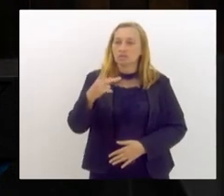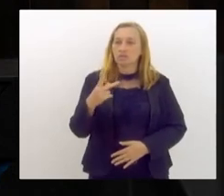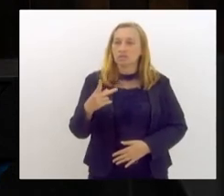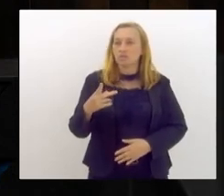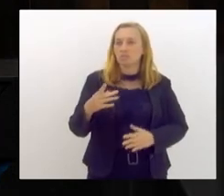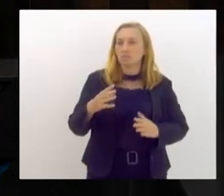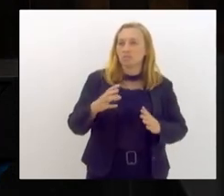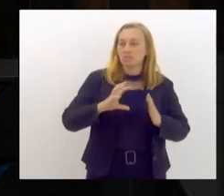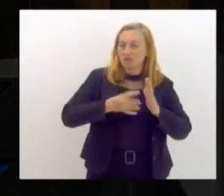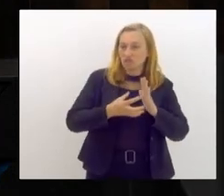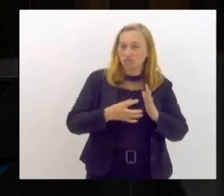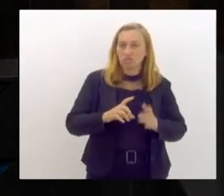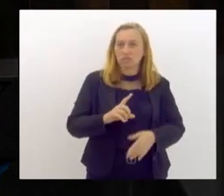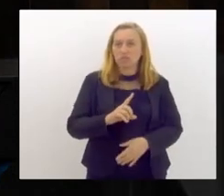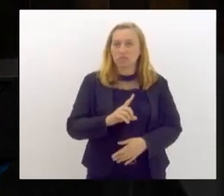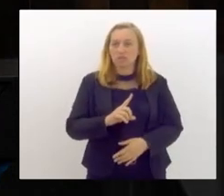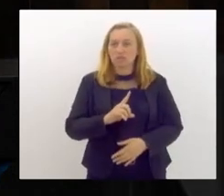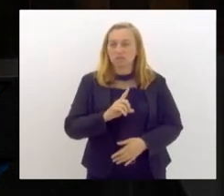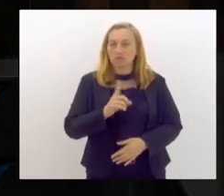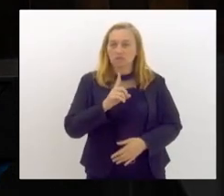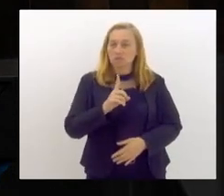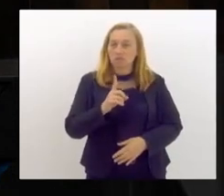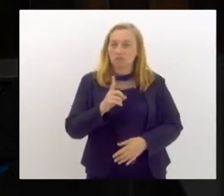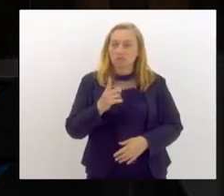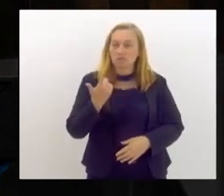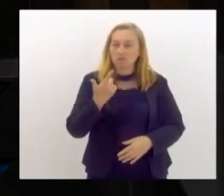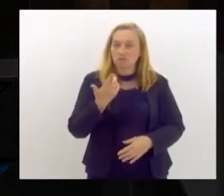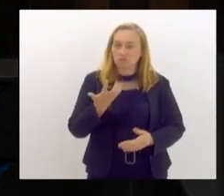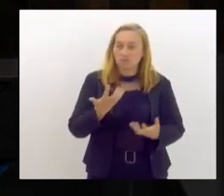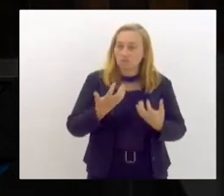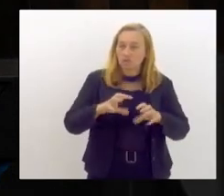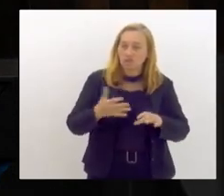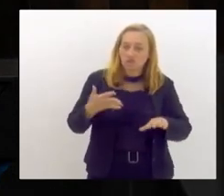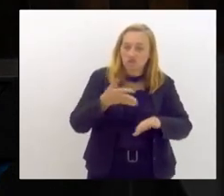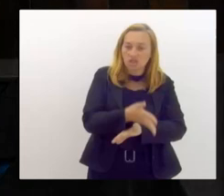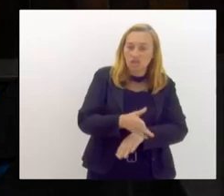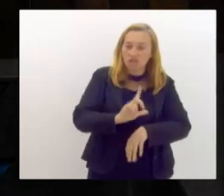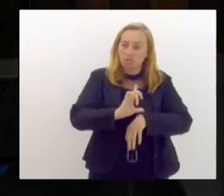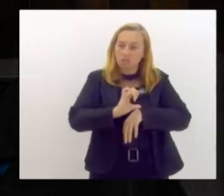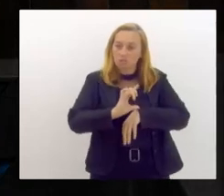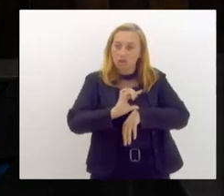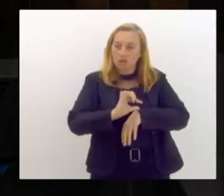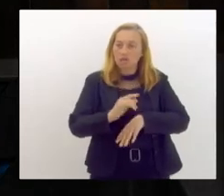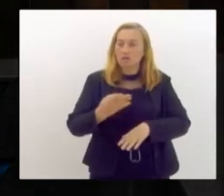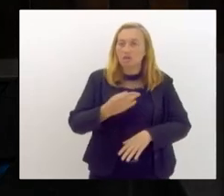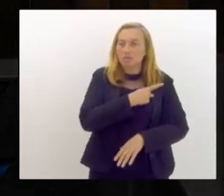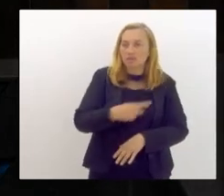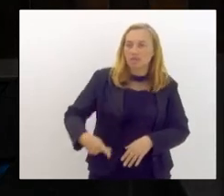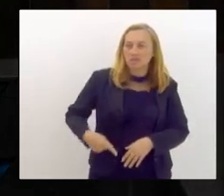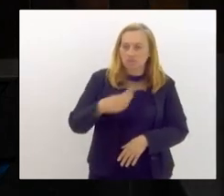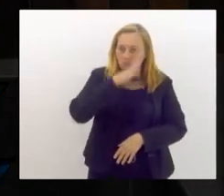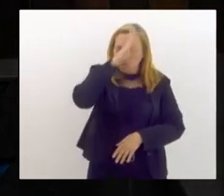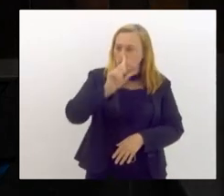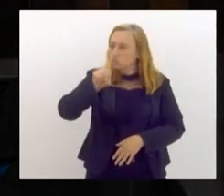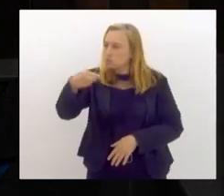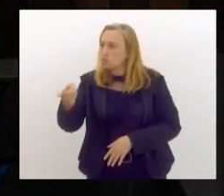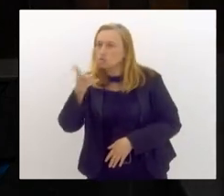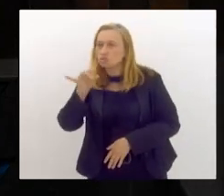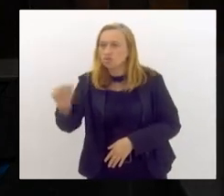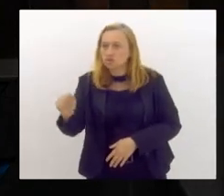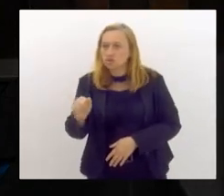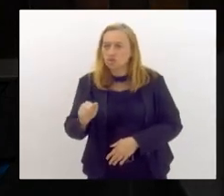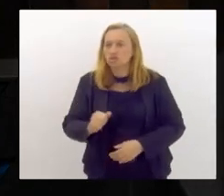Ele não se dignou a chegar no horário quando as autoridades do governo federal, do presidente Bolsonaro, compareceram no dia seguinte,